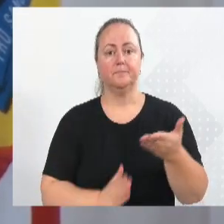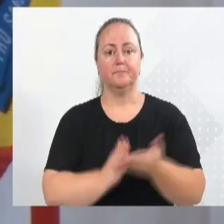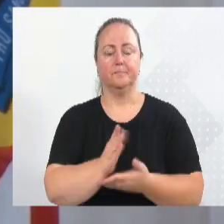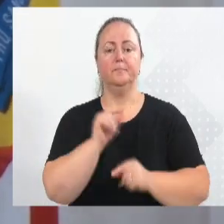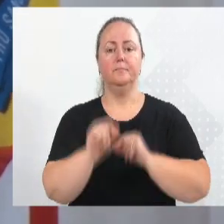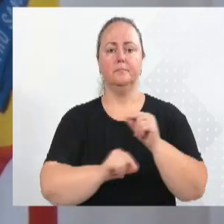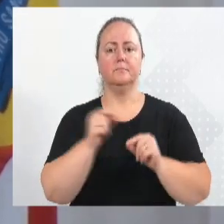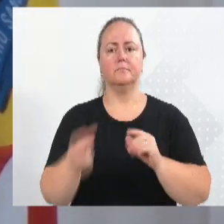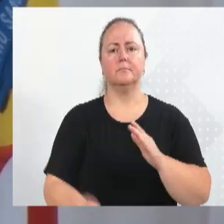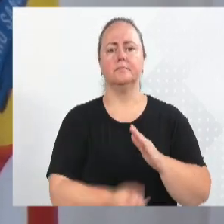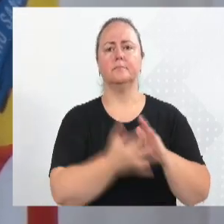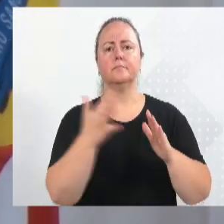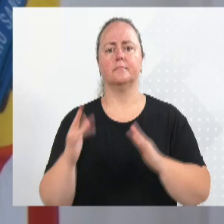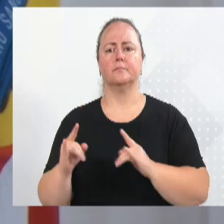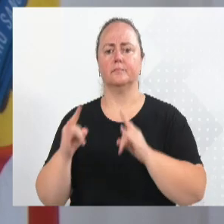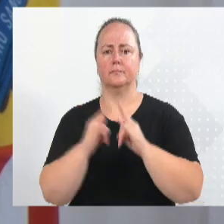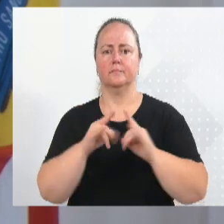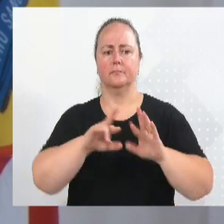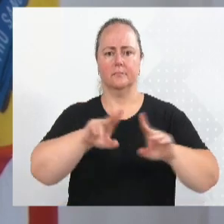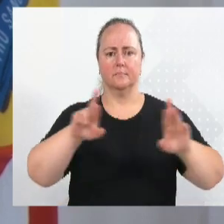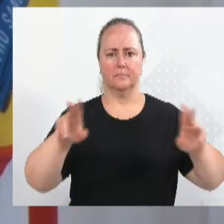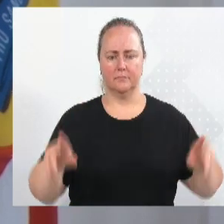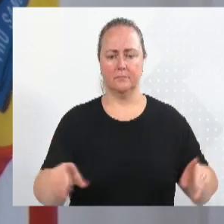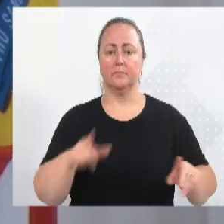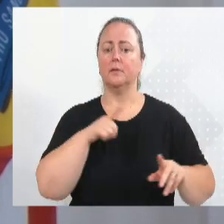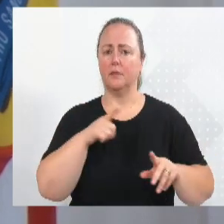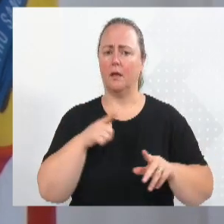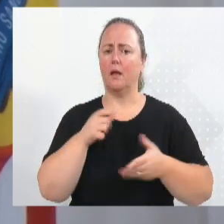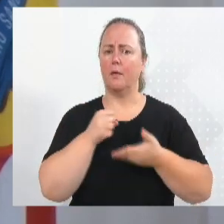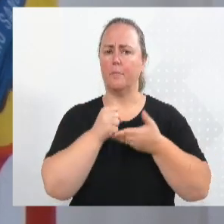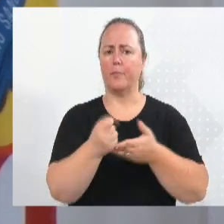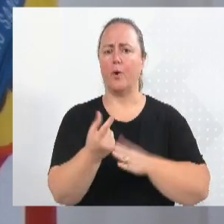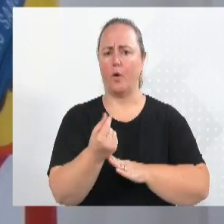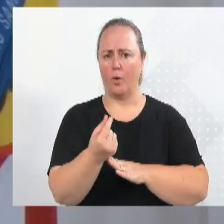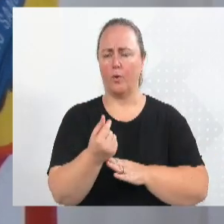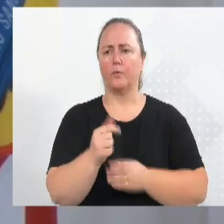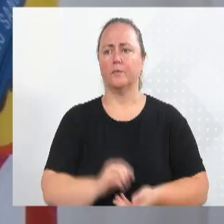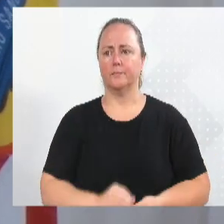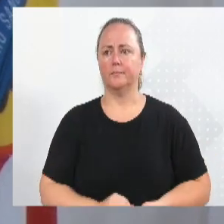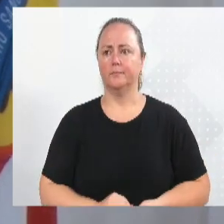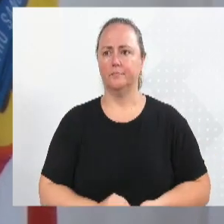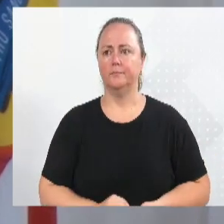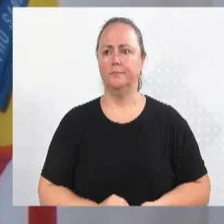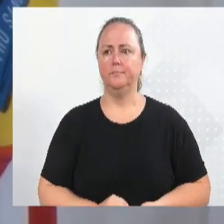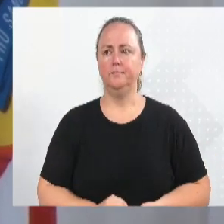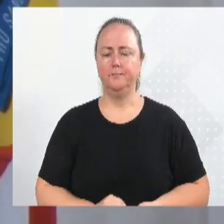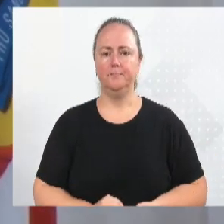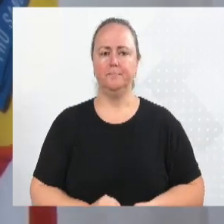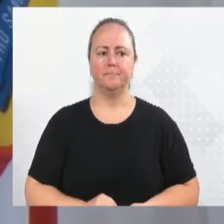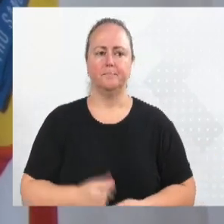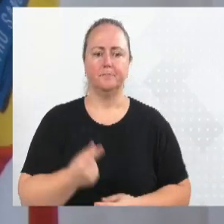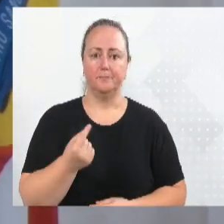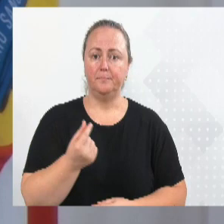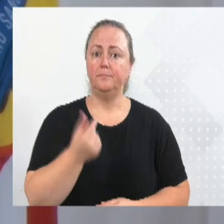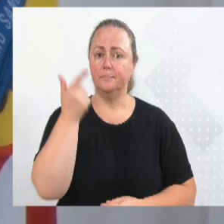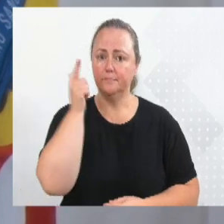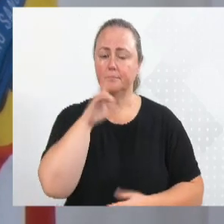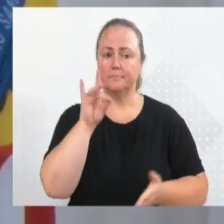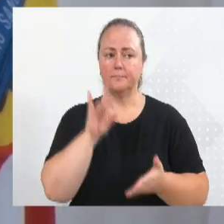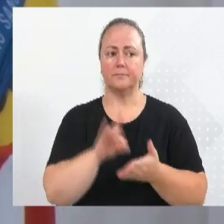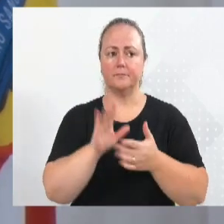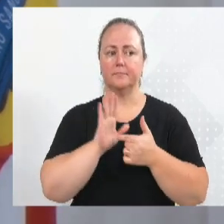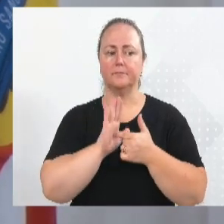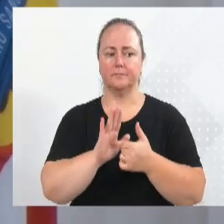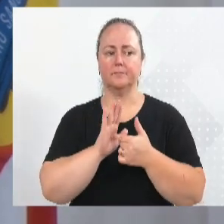várias entidades, uma subvenção, vereadora Cris, um dinheiro que a gente conseguiu